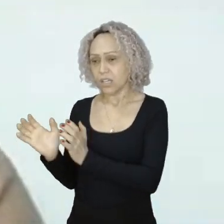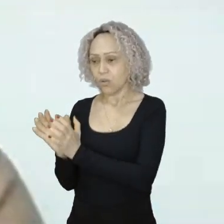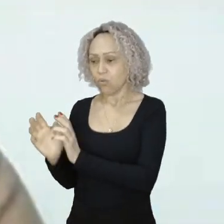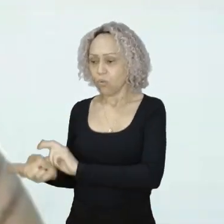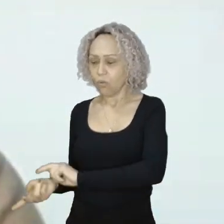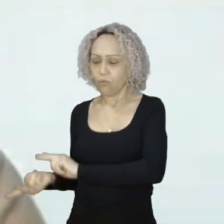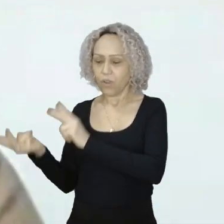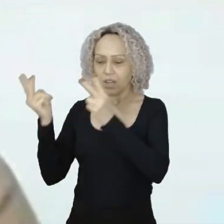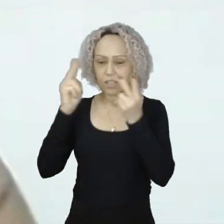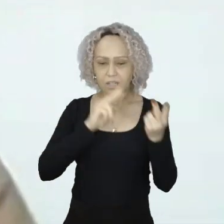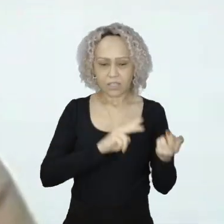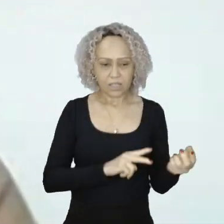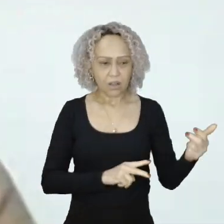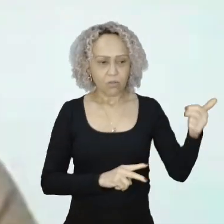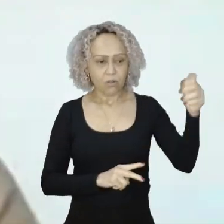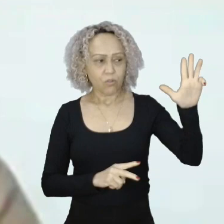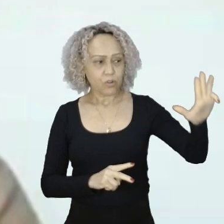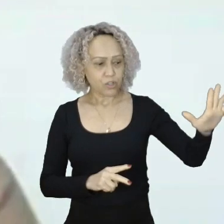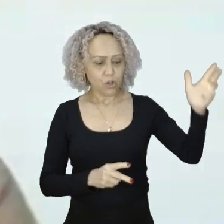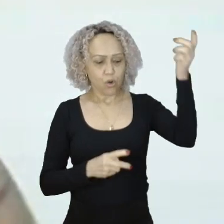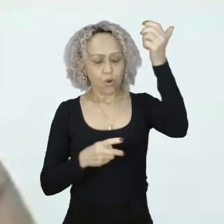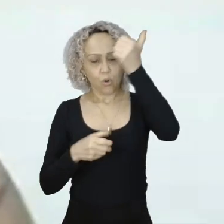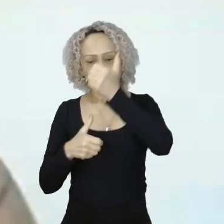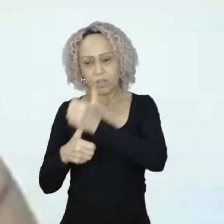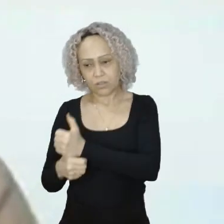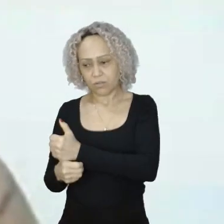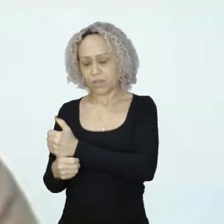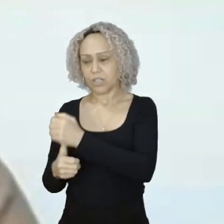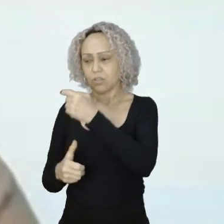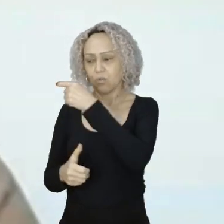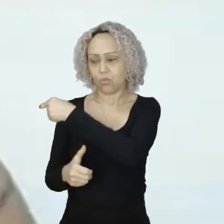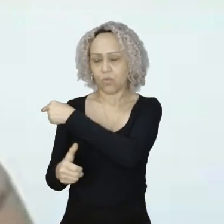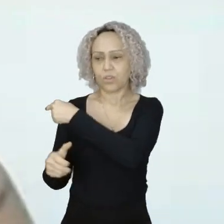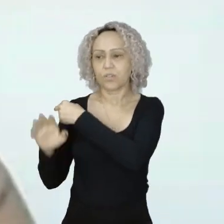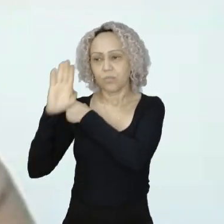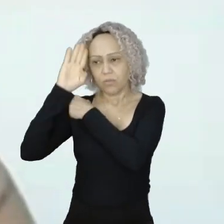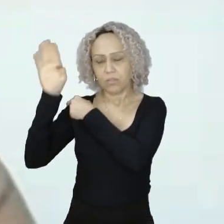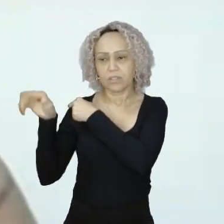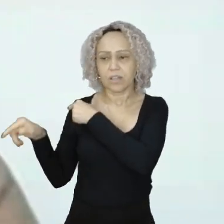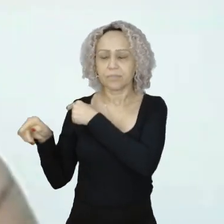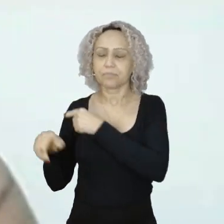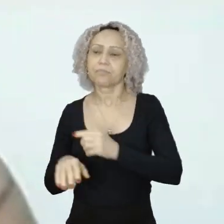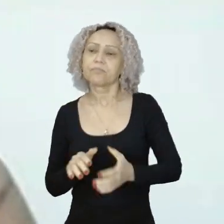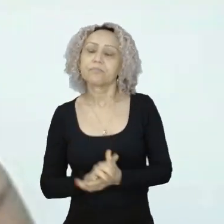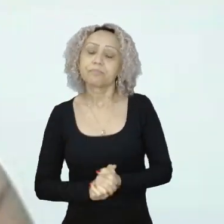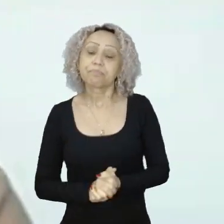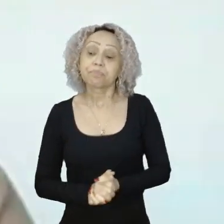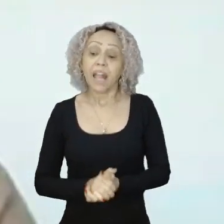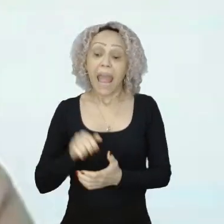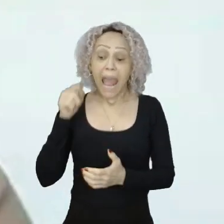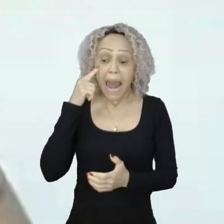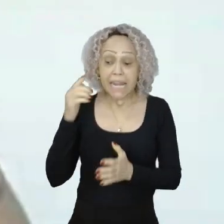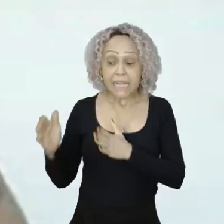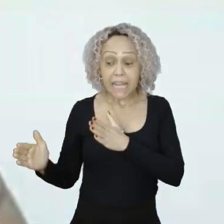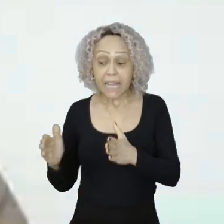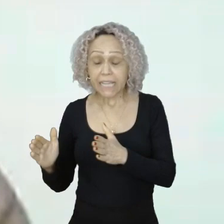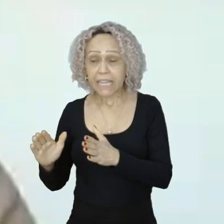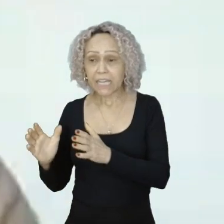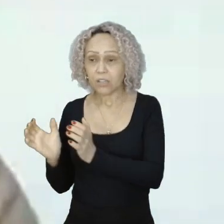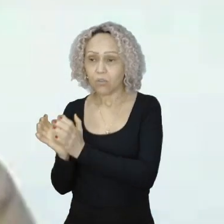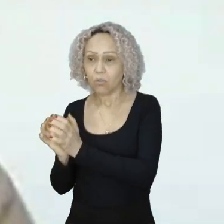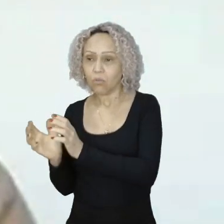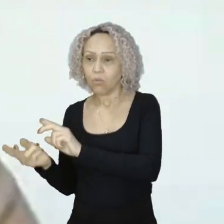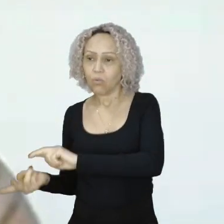transição, nós fizemos um diagnóstico da destruição da participação social, dos